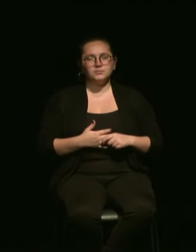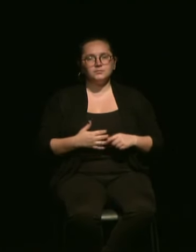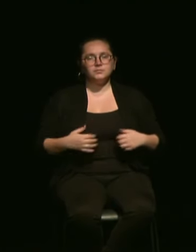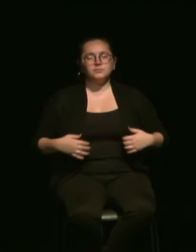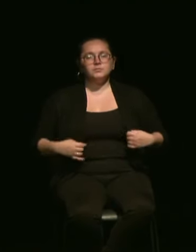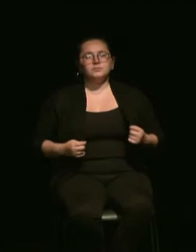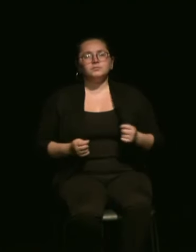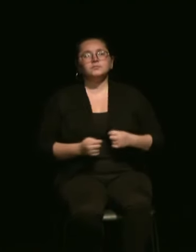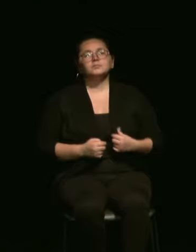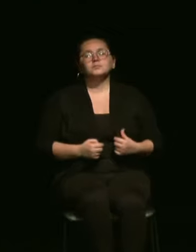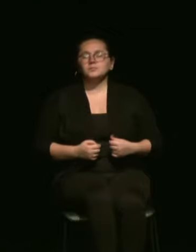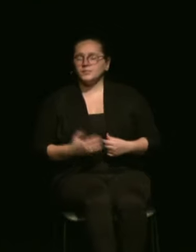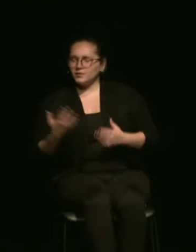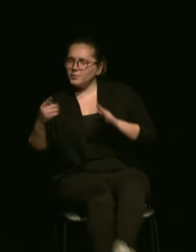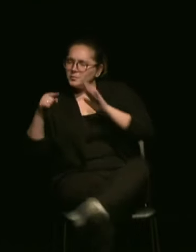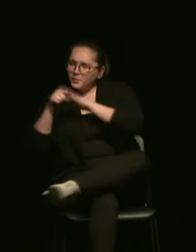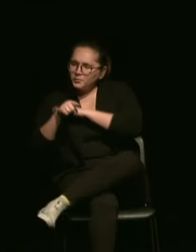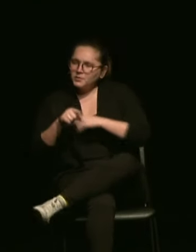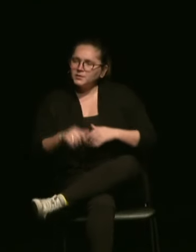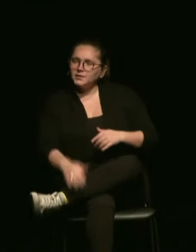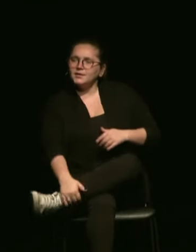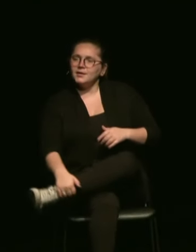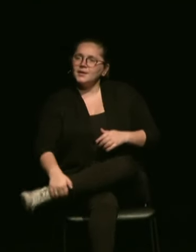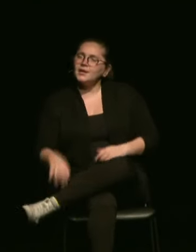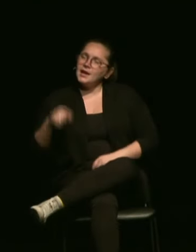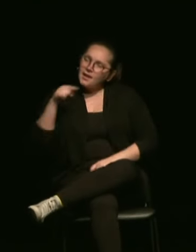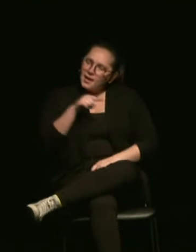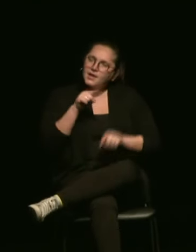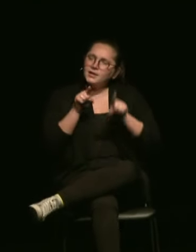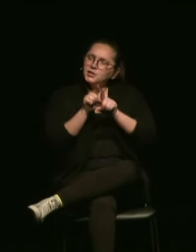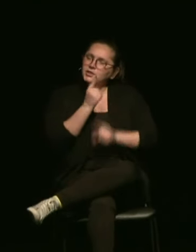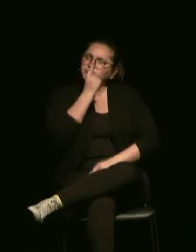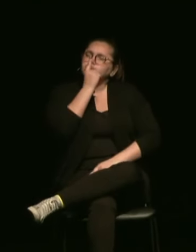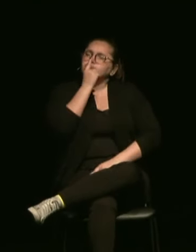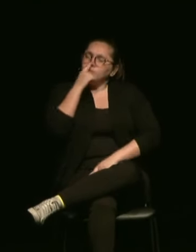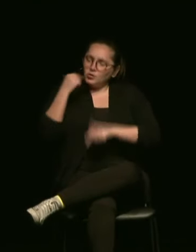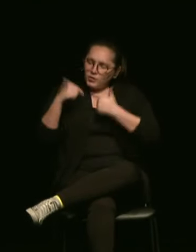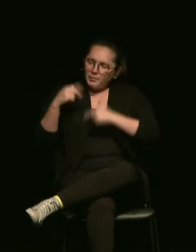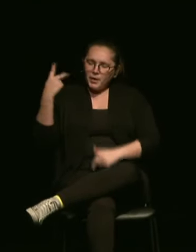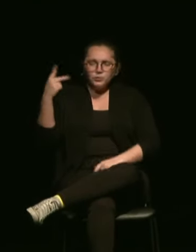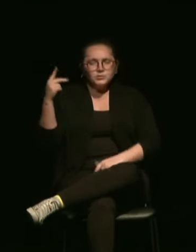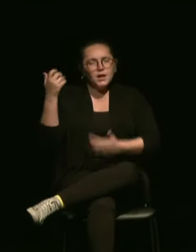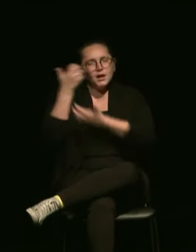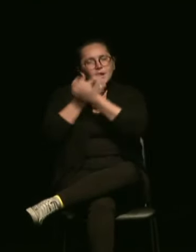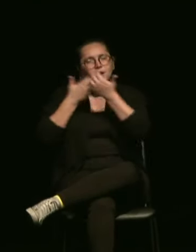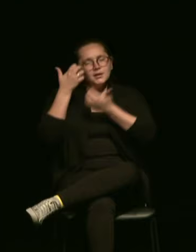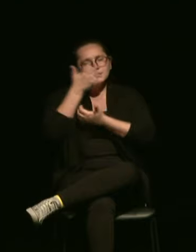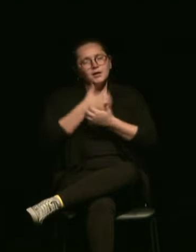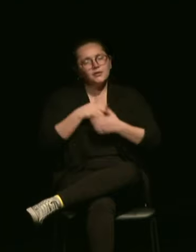Quer dizer, era muito ligada ao próprio trabalho que ela estava fazendo, que ela cantava.